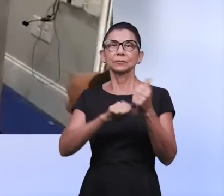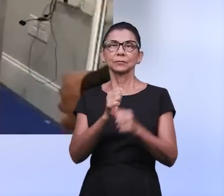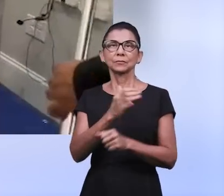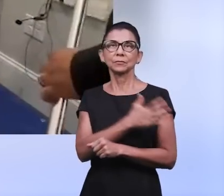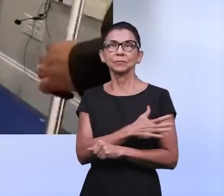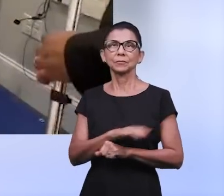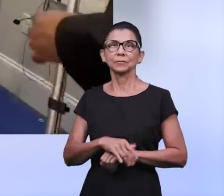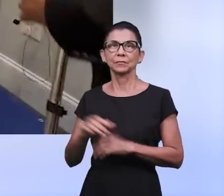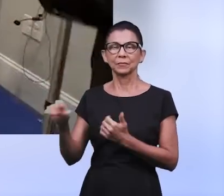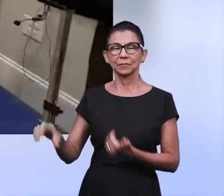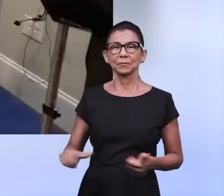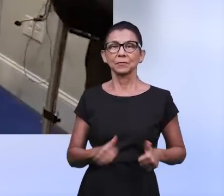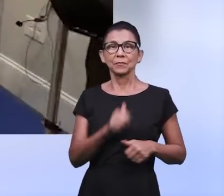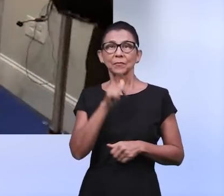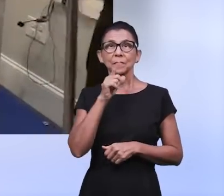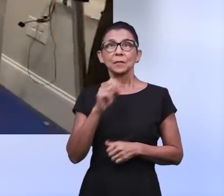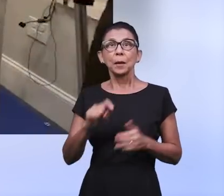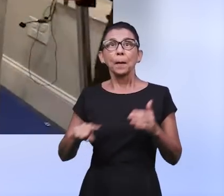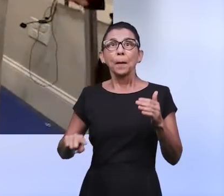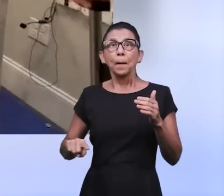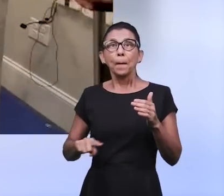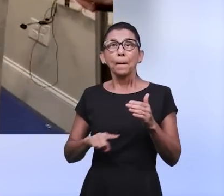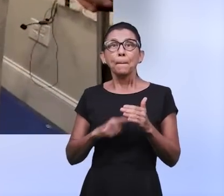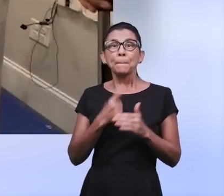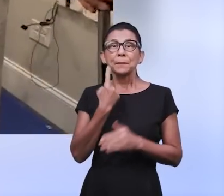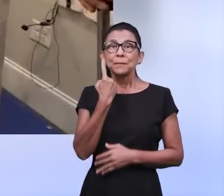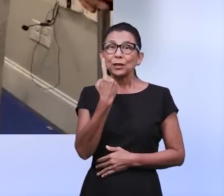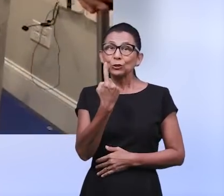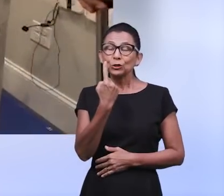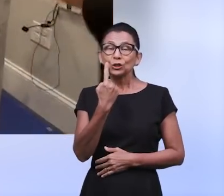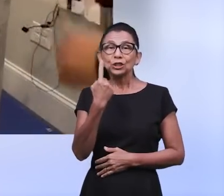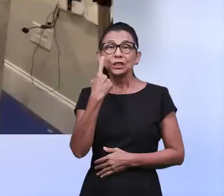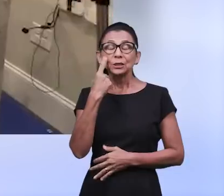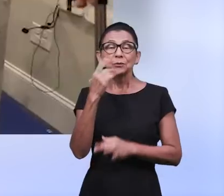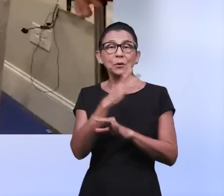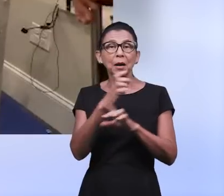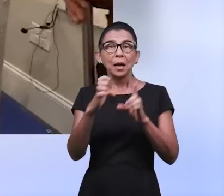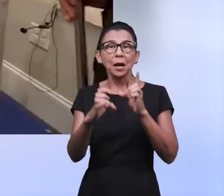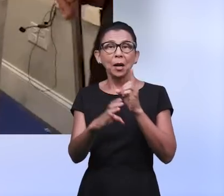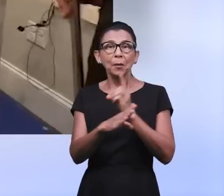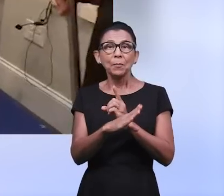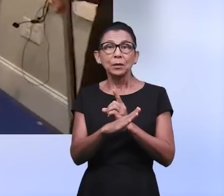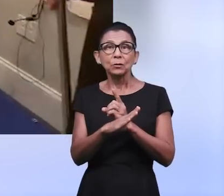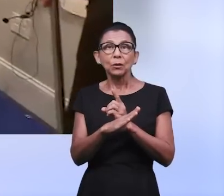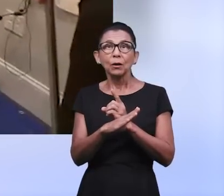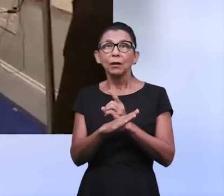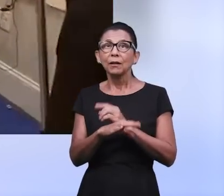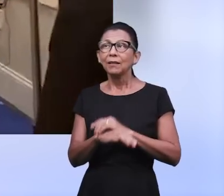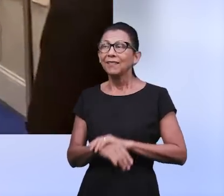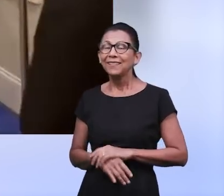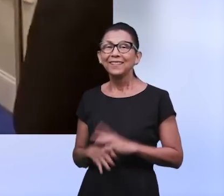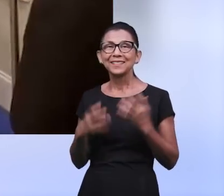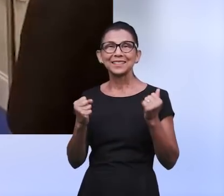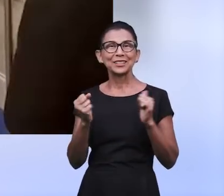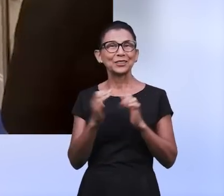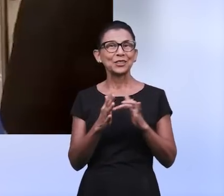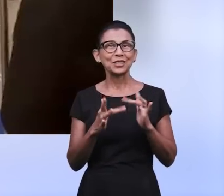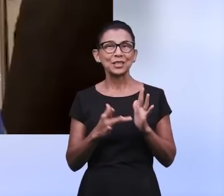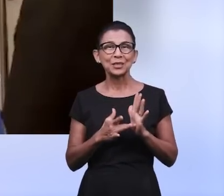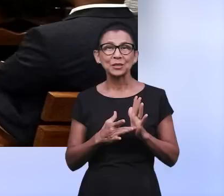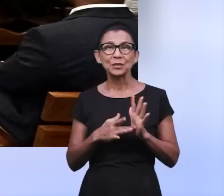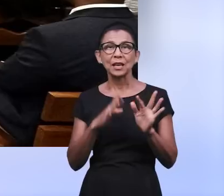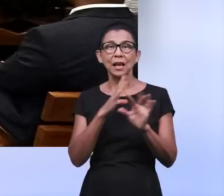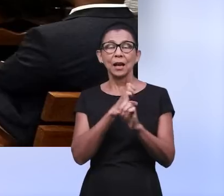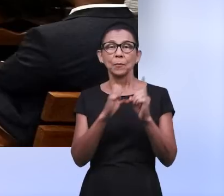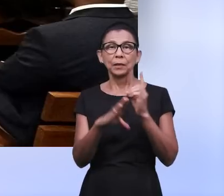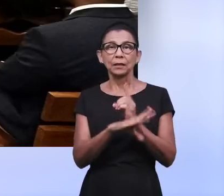se definiu no primeiro dia que entrou na igreja para a escola bíblica dominical e ouviu a voz do Senhor. Ela saiu do EBD maravilhada